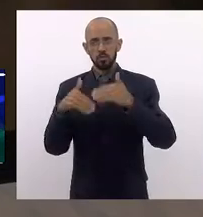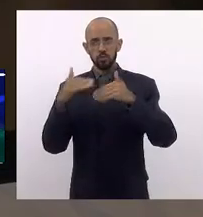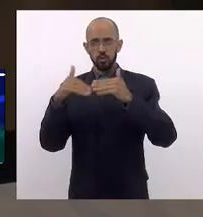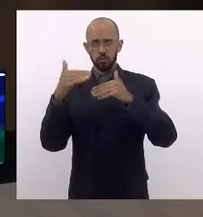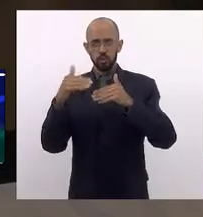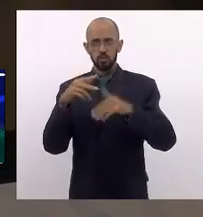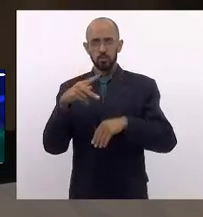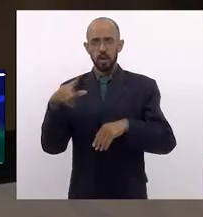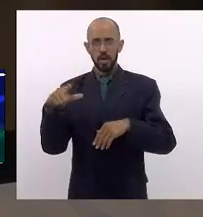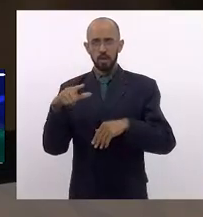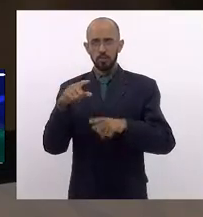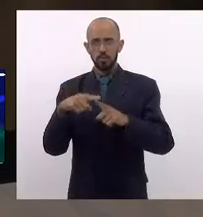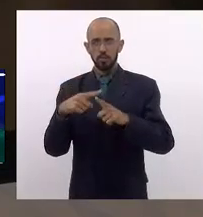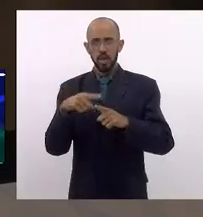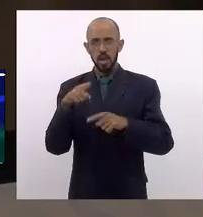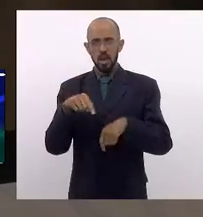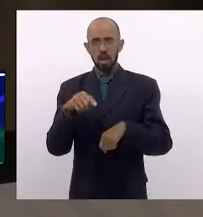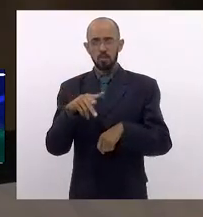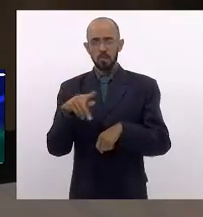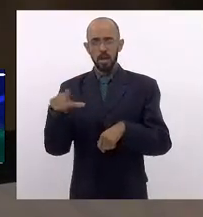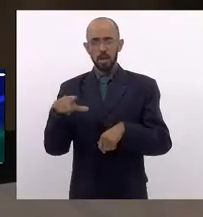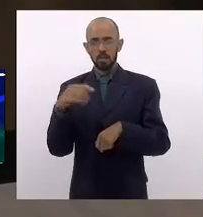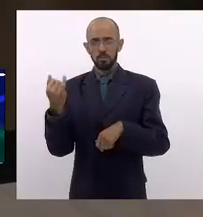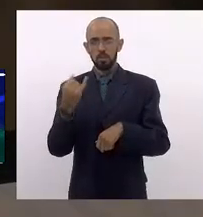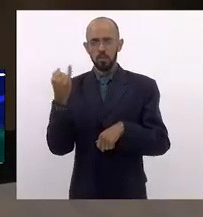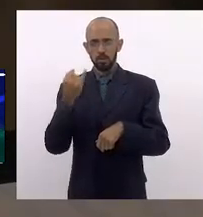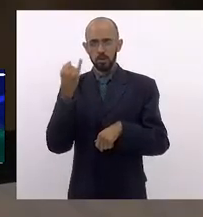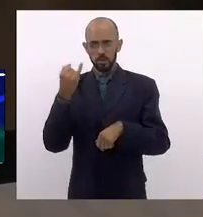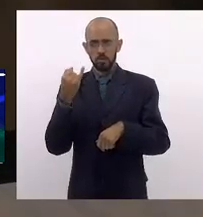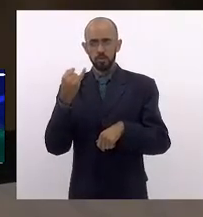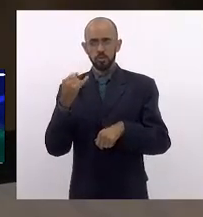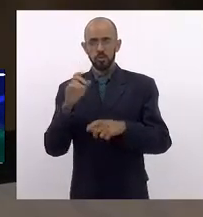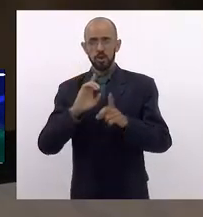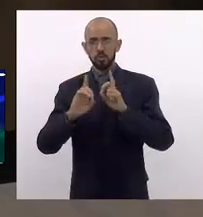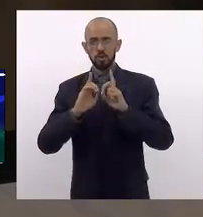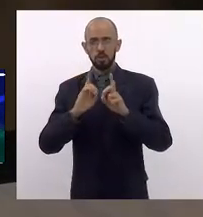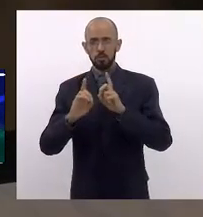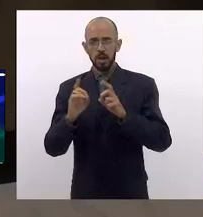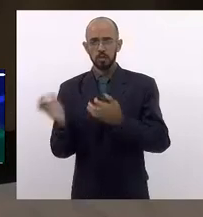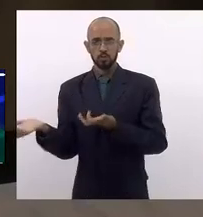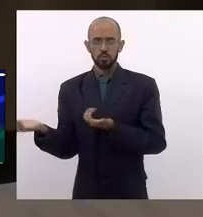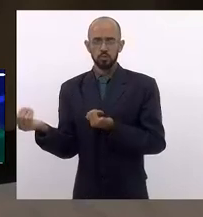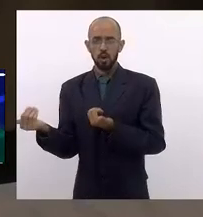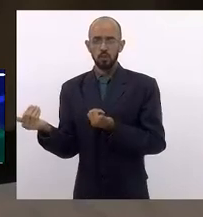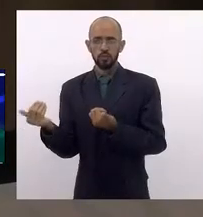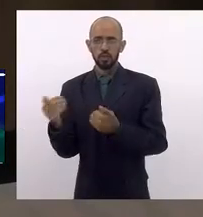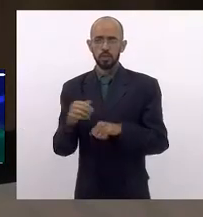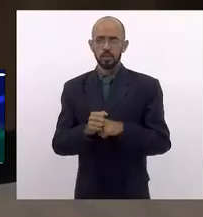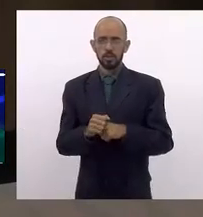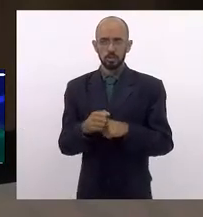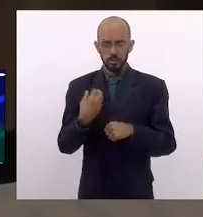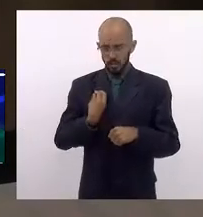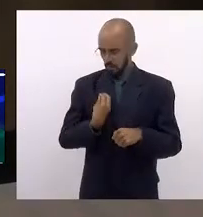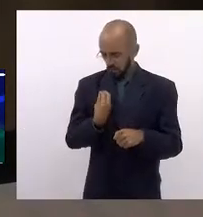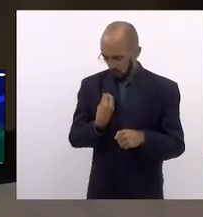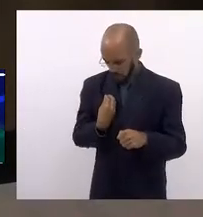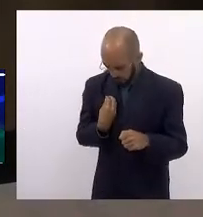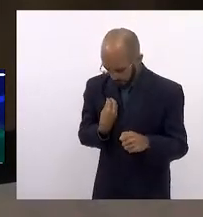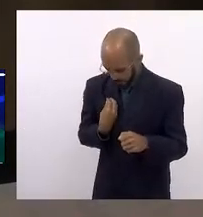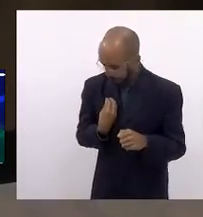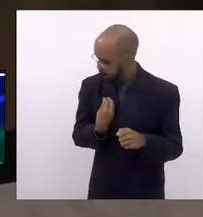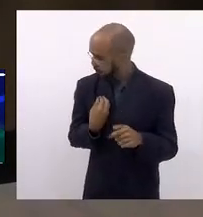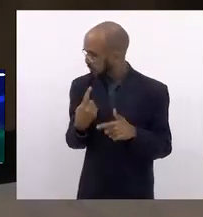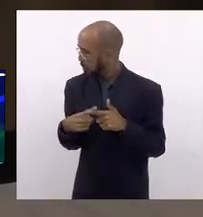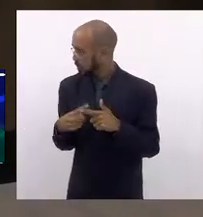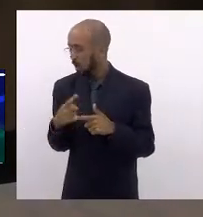porque é um projeto essencial e importante traz o debate para nossa juventude que seja viva né Porque Nossa